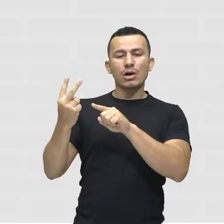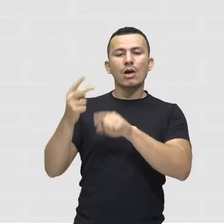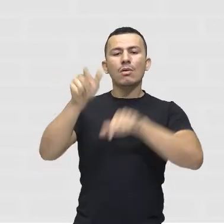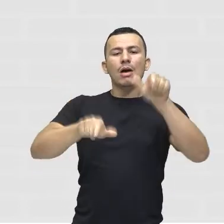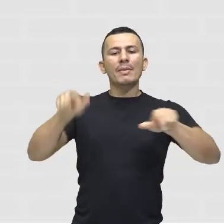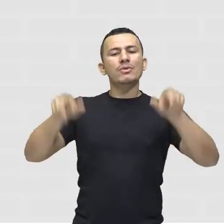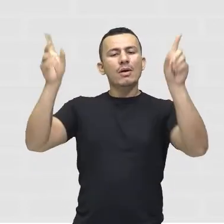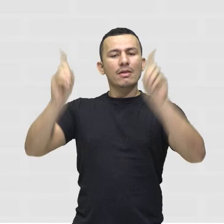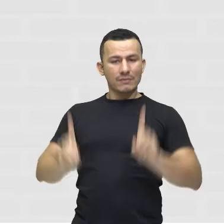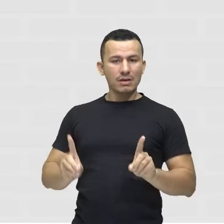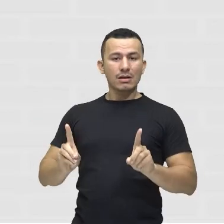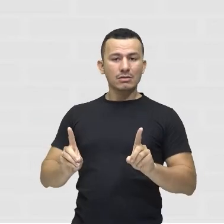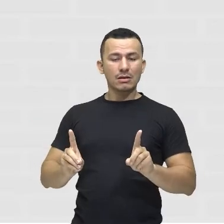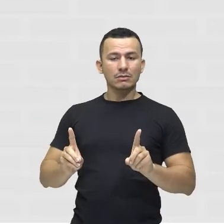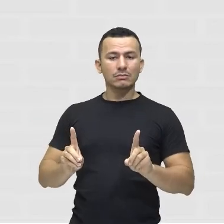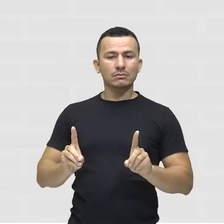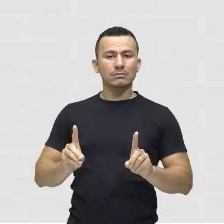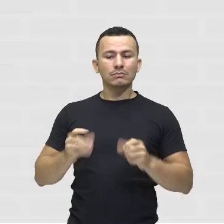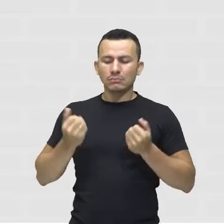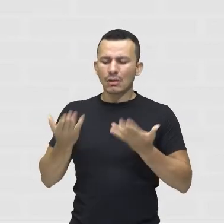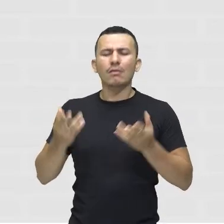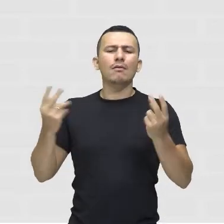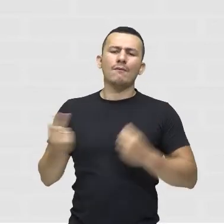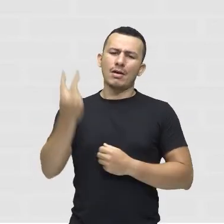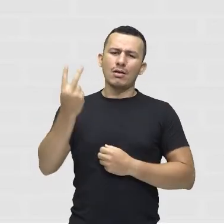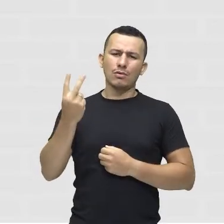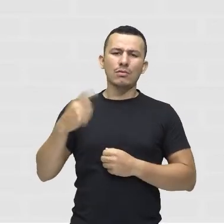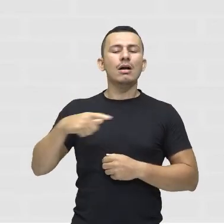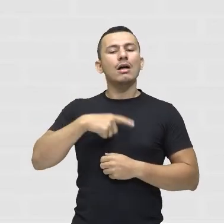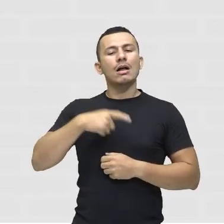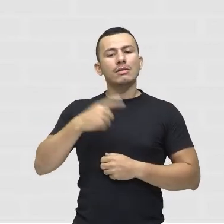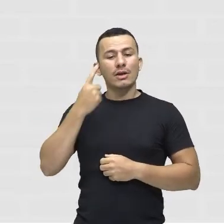com deficiência. E aí nós também temos aqui um verso,